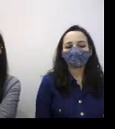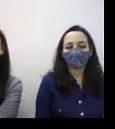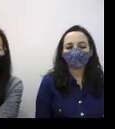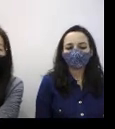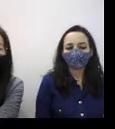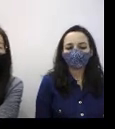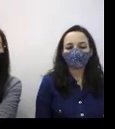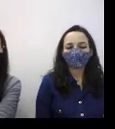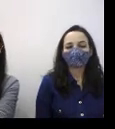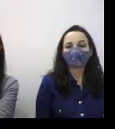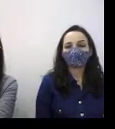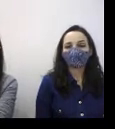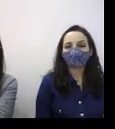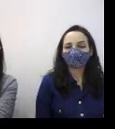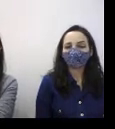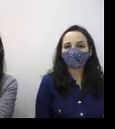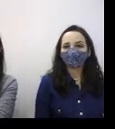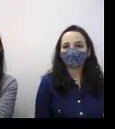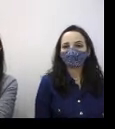dia maravilhoso,